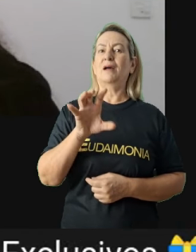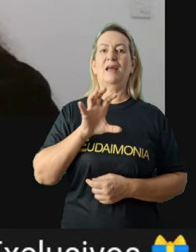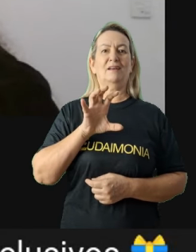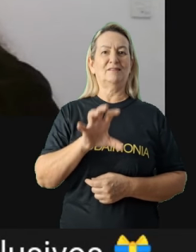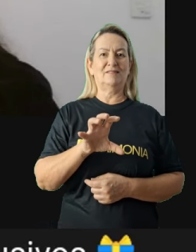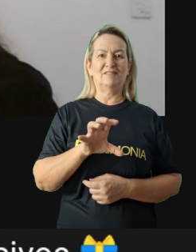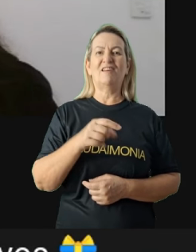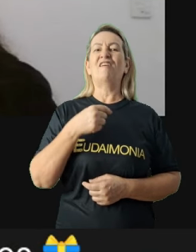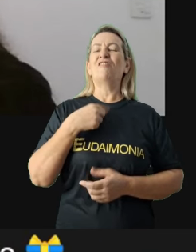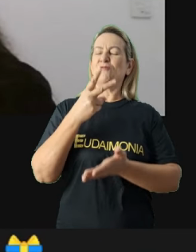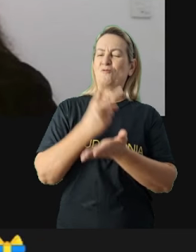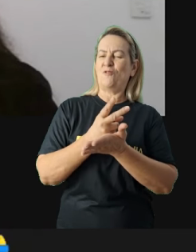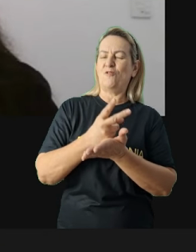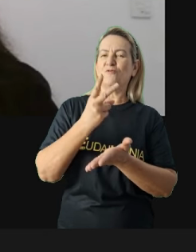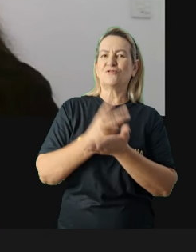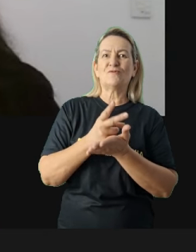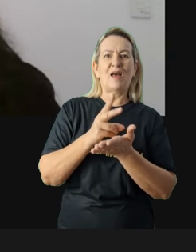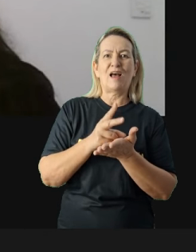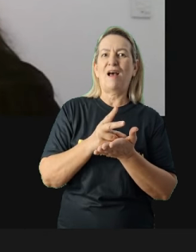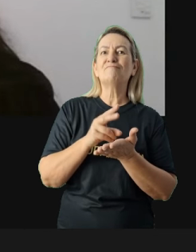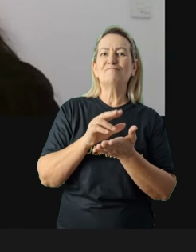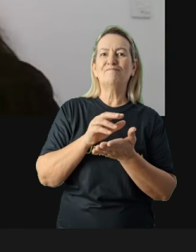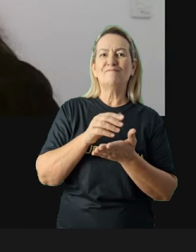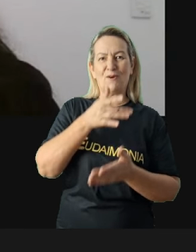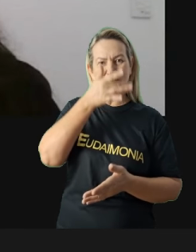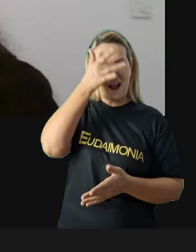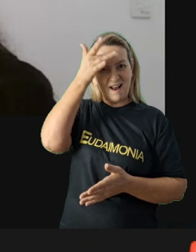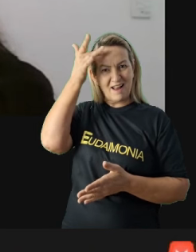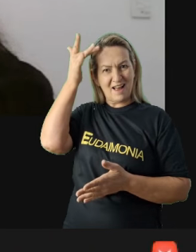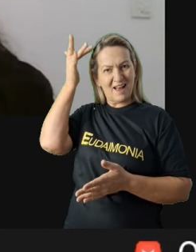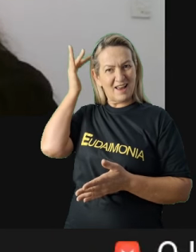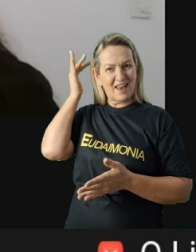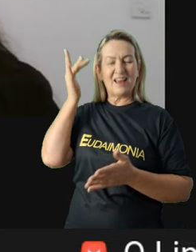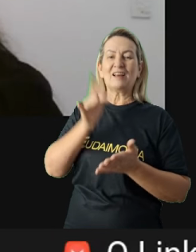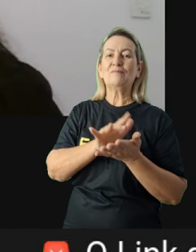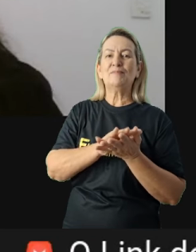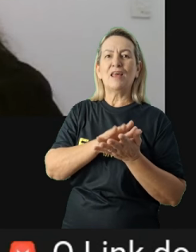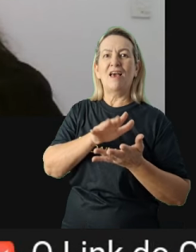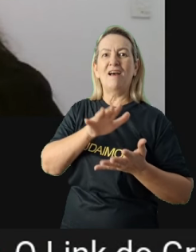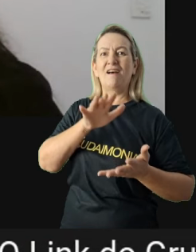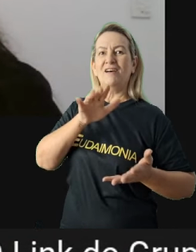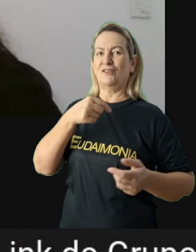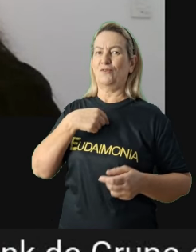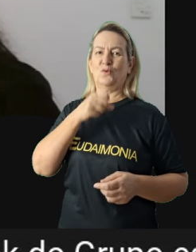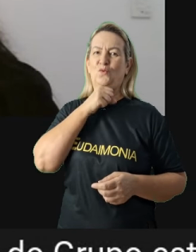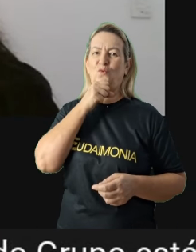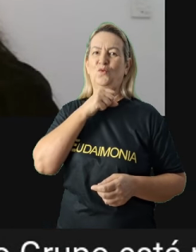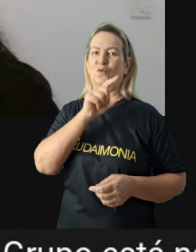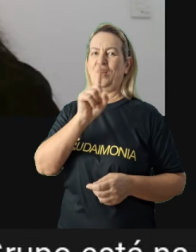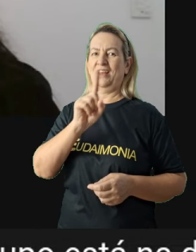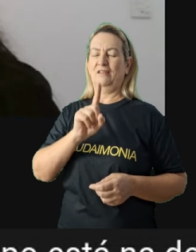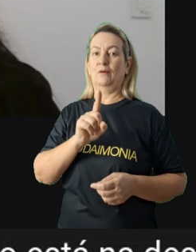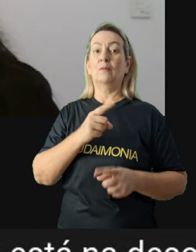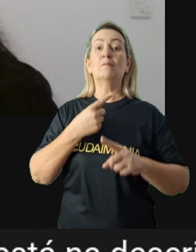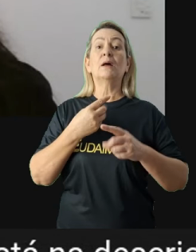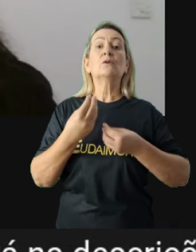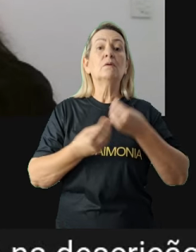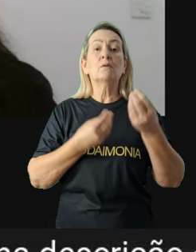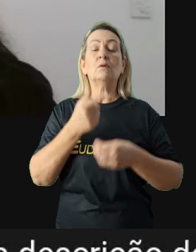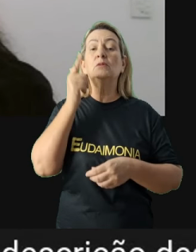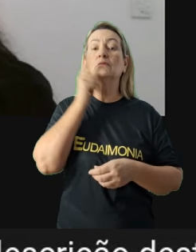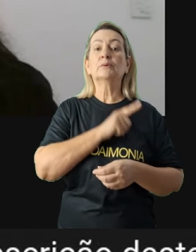bem assim, né? Que o meu topete ainda vai brilhar um tempinho aí, tá? Porque eu não tô tão